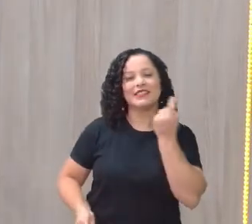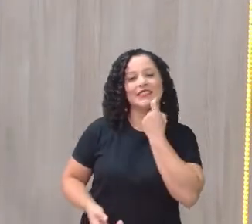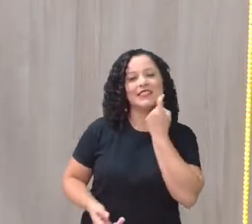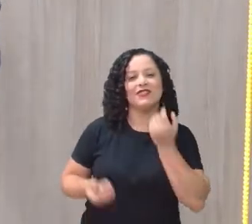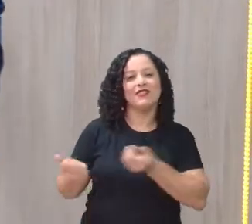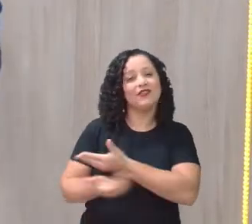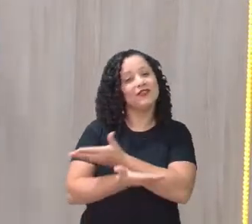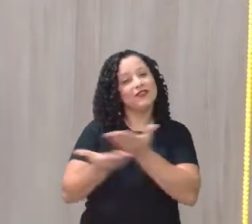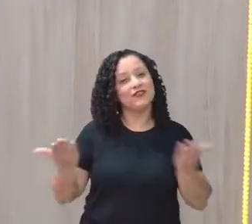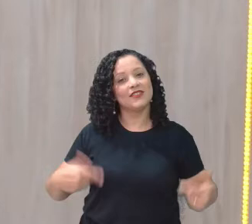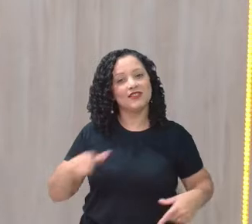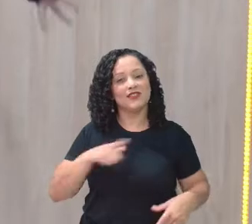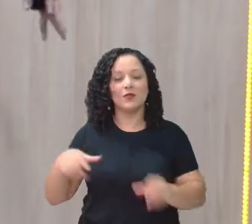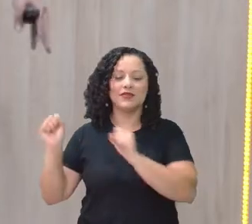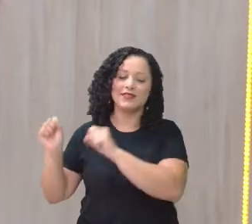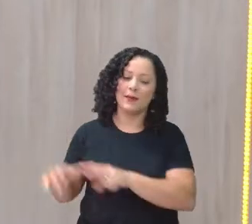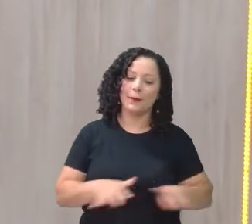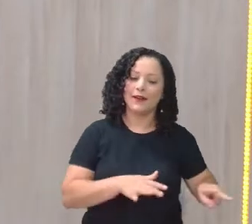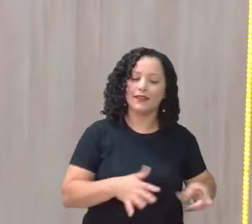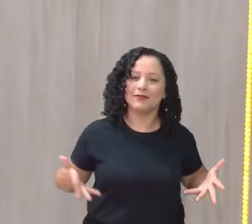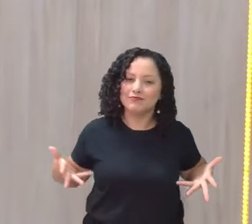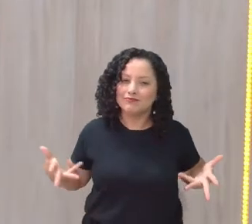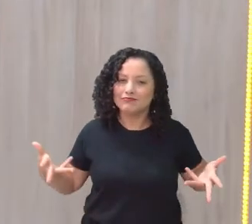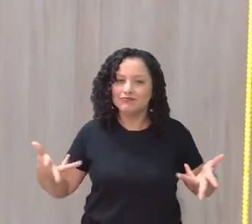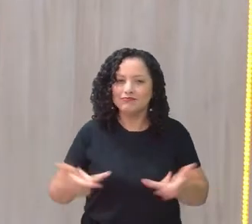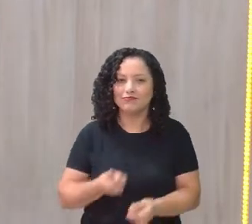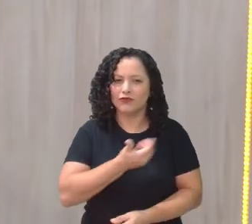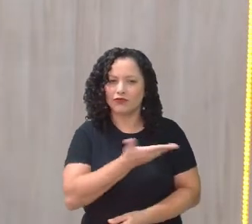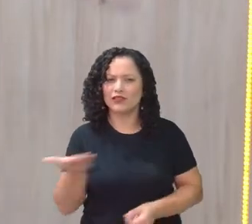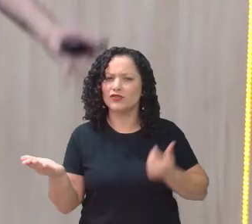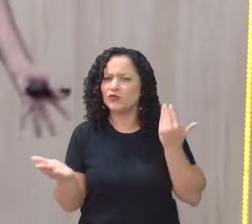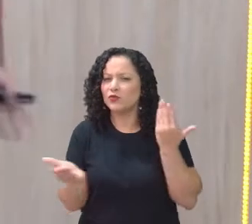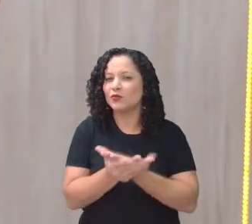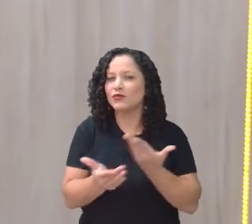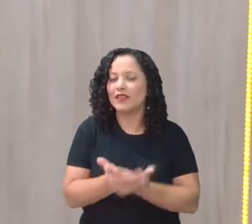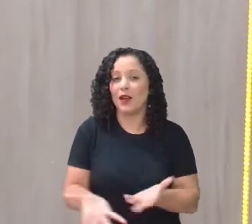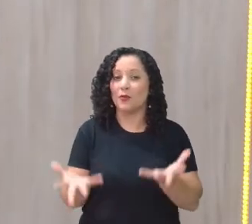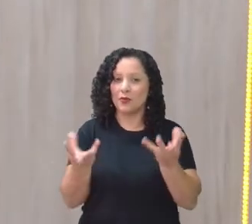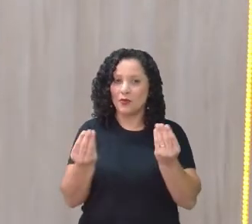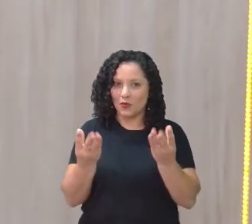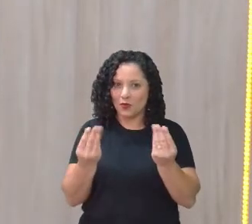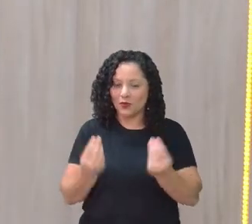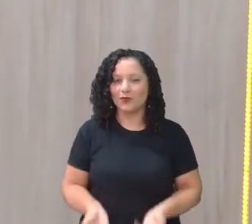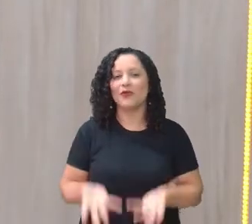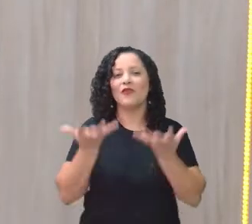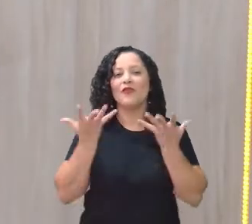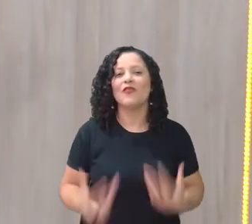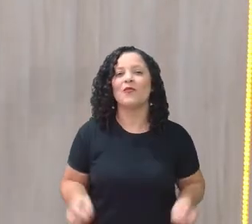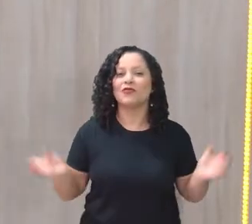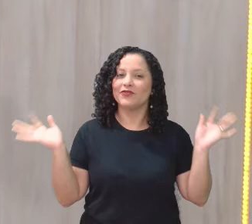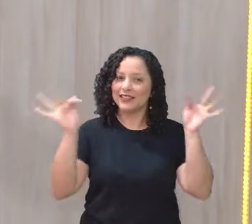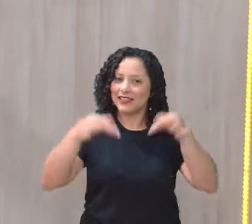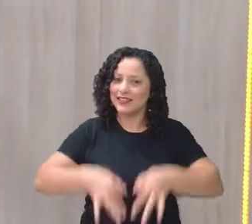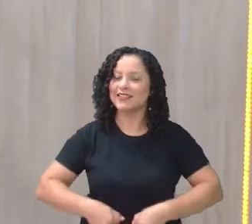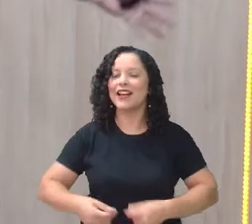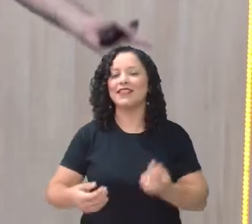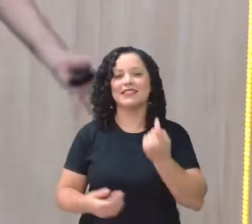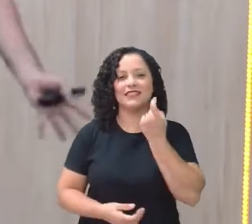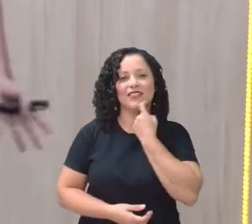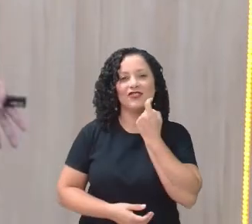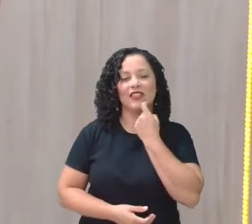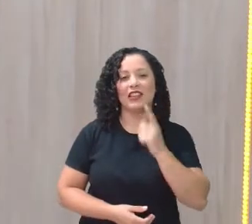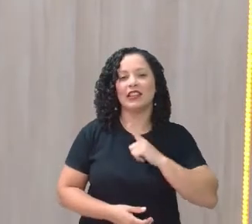tido uma semana agradável, né? Aquela semana que vocês estudaram bastante. Vamos encerrar a sexta-feira também com